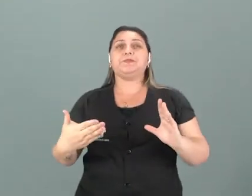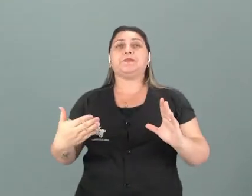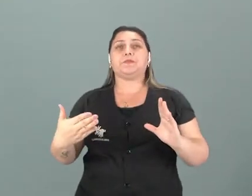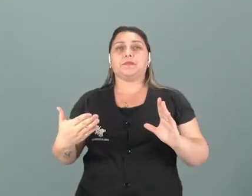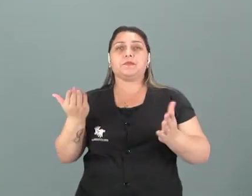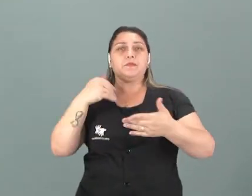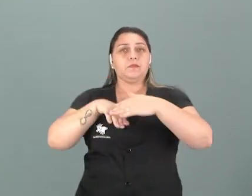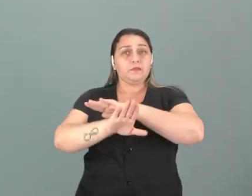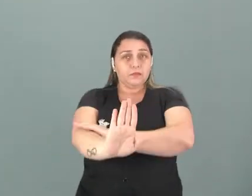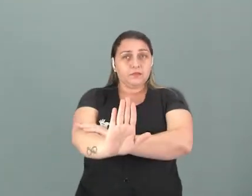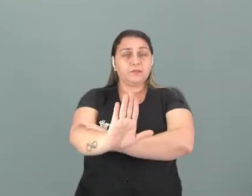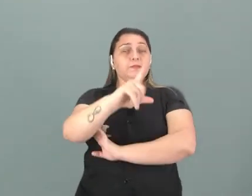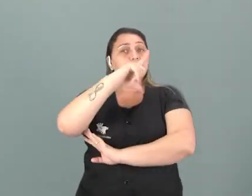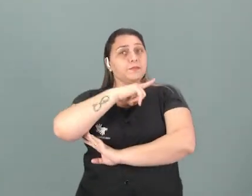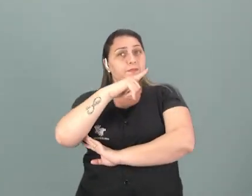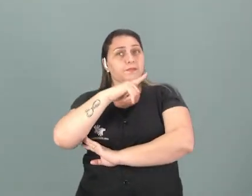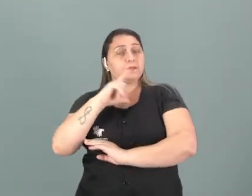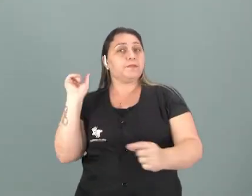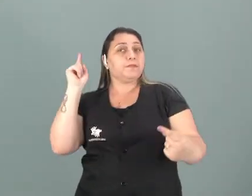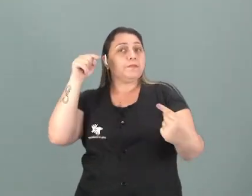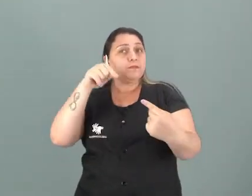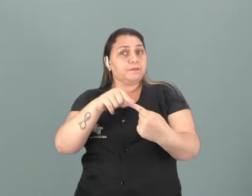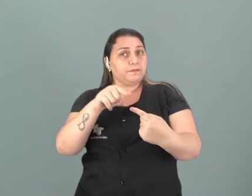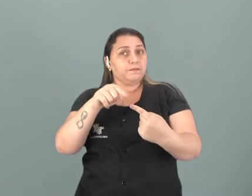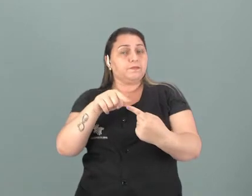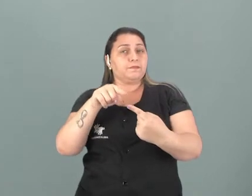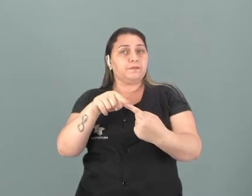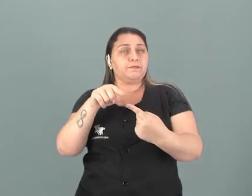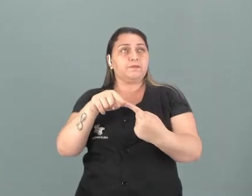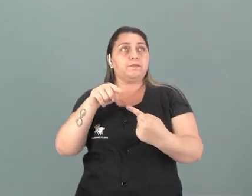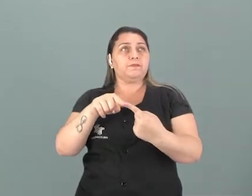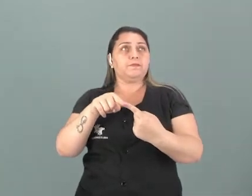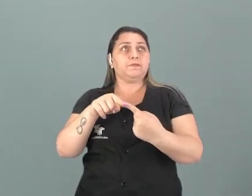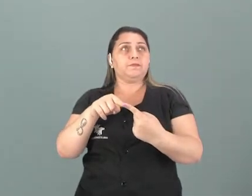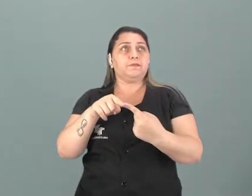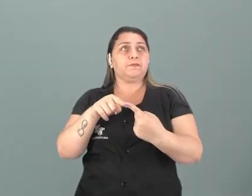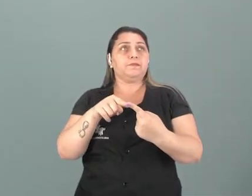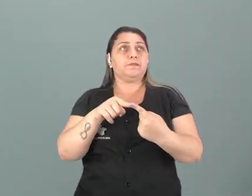arte marcial existem objetivos a serem